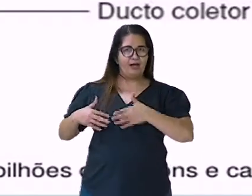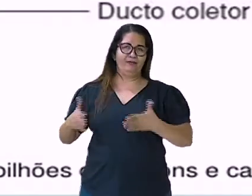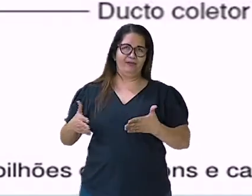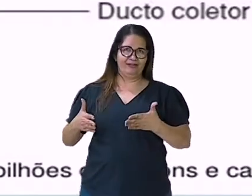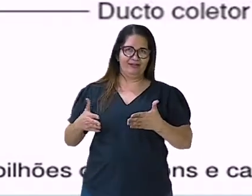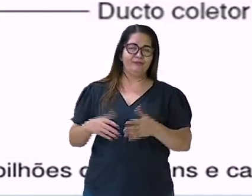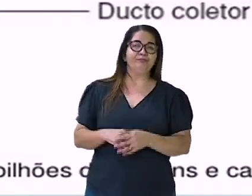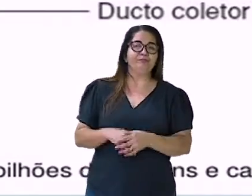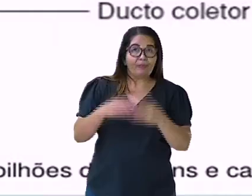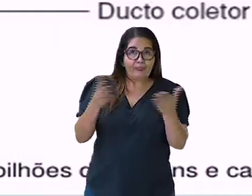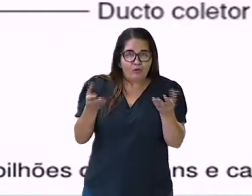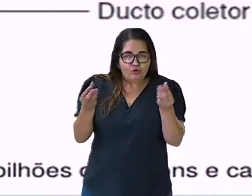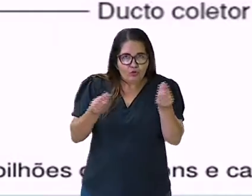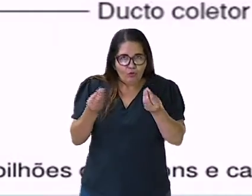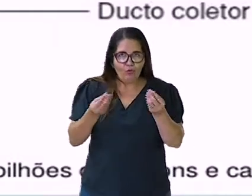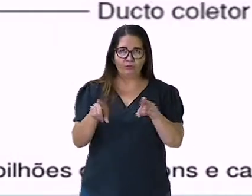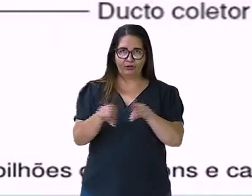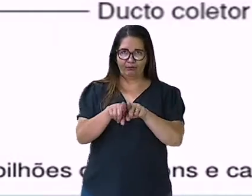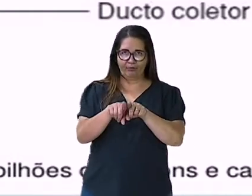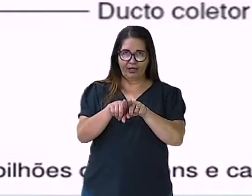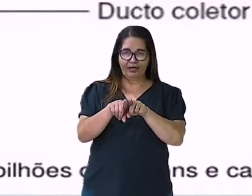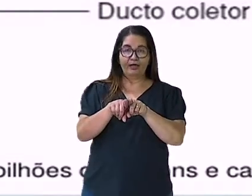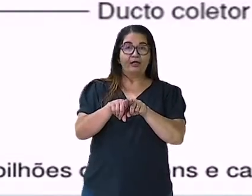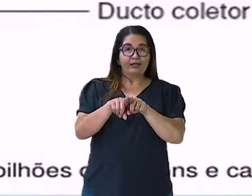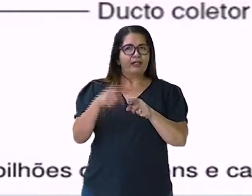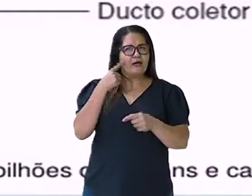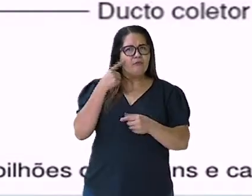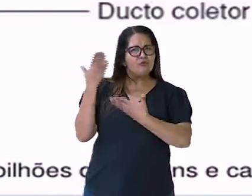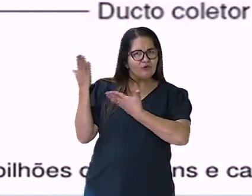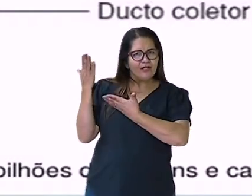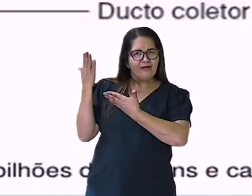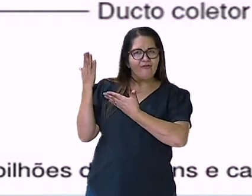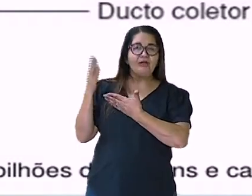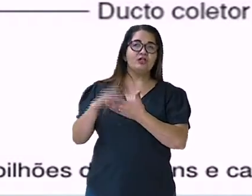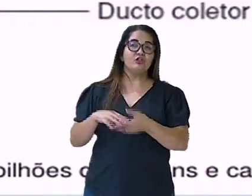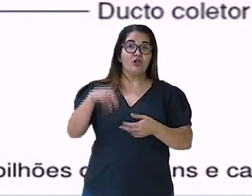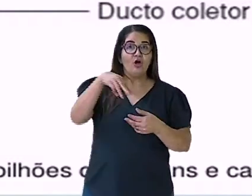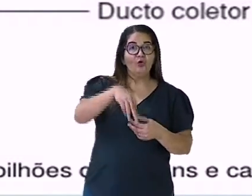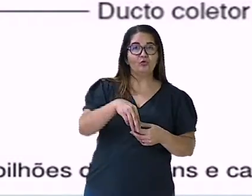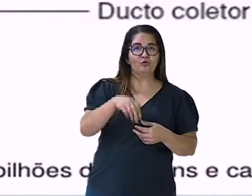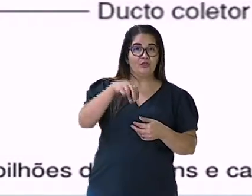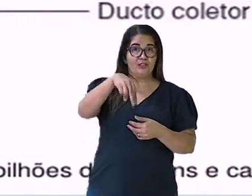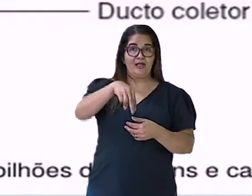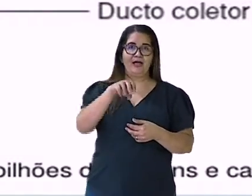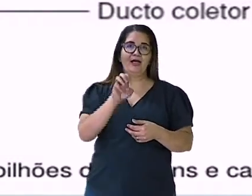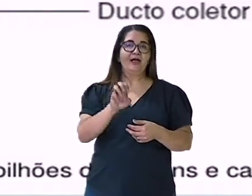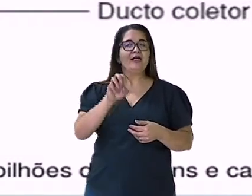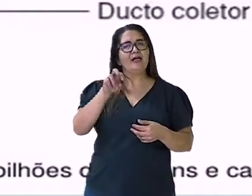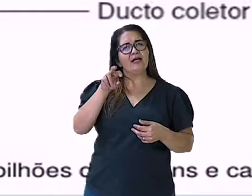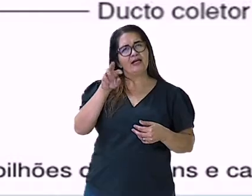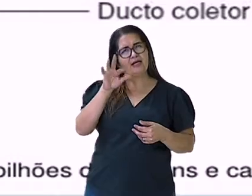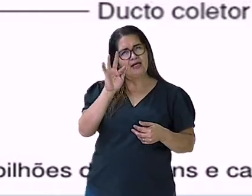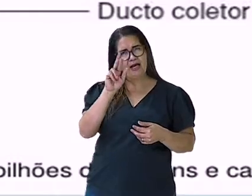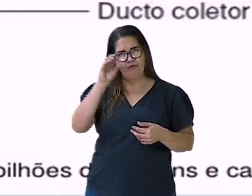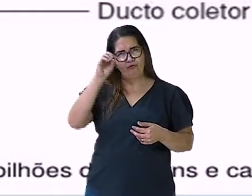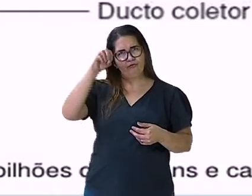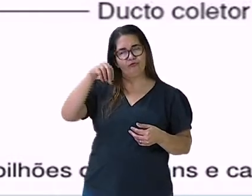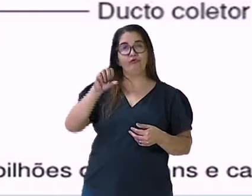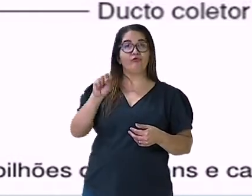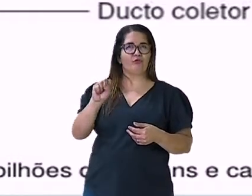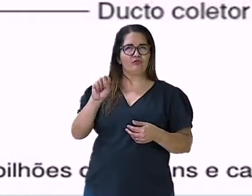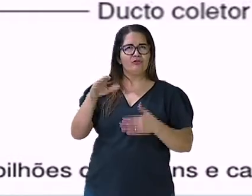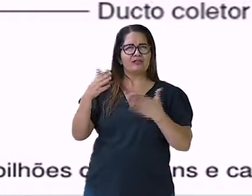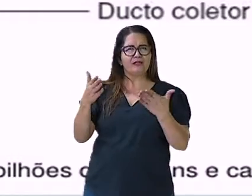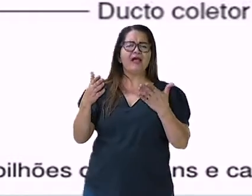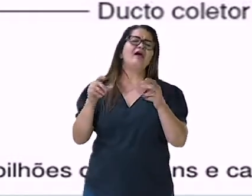todo próprio. Mas aí nós temos os néfrons. Os néfrons, eles fazem toda essa captura, né, do